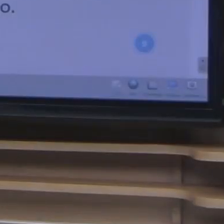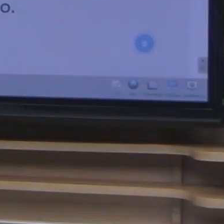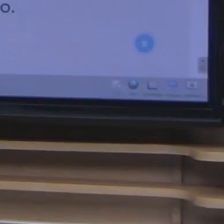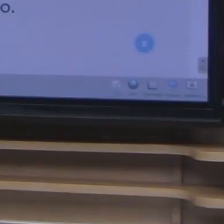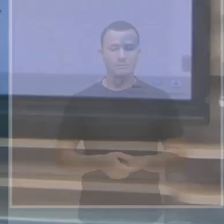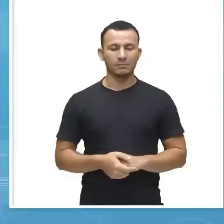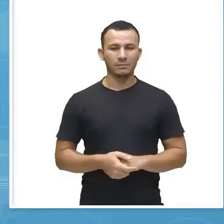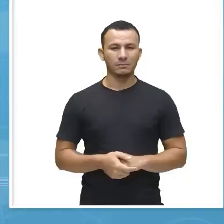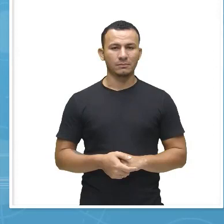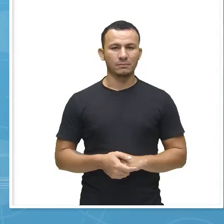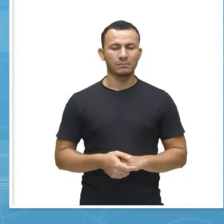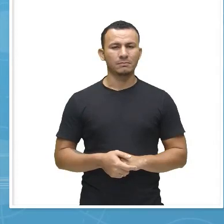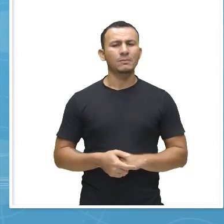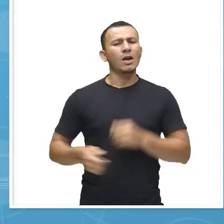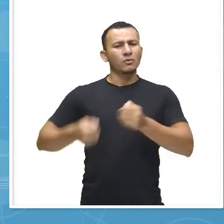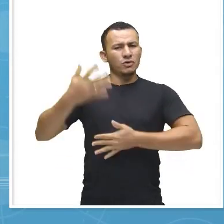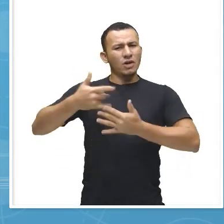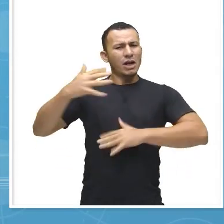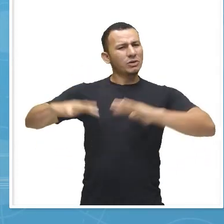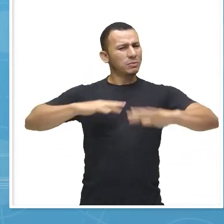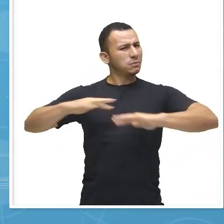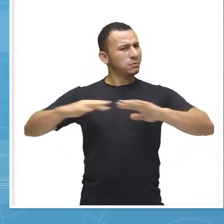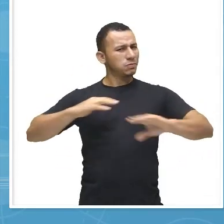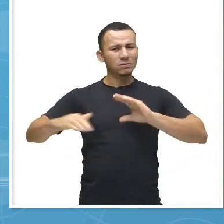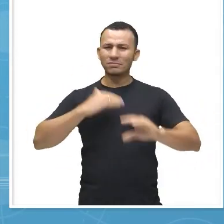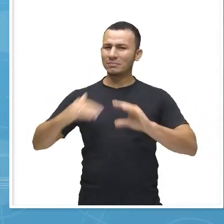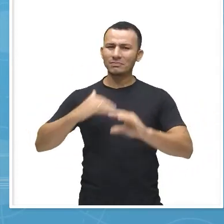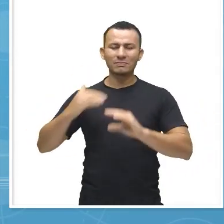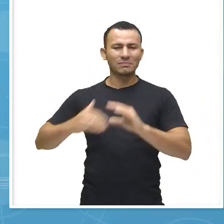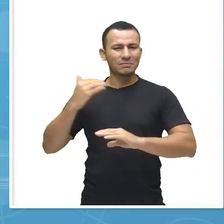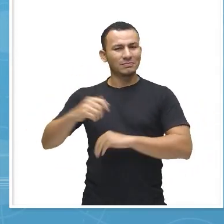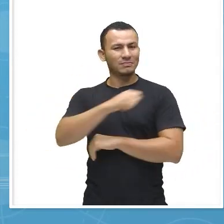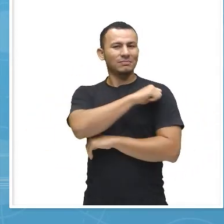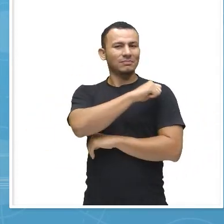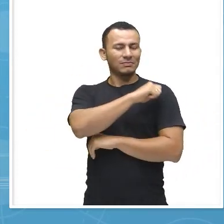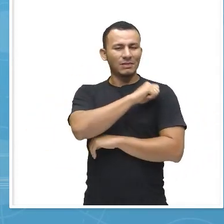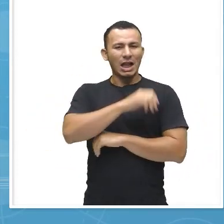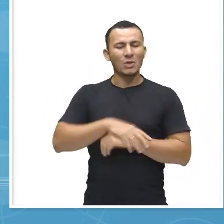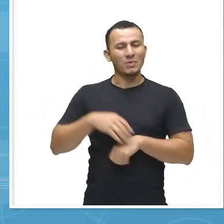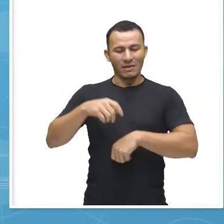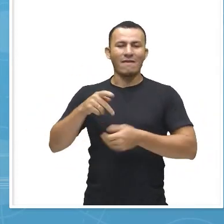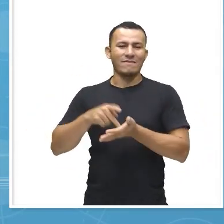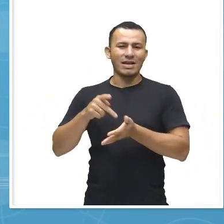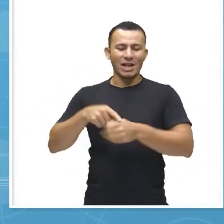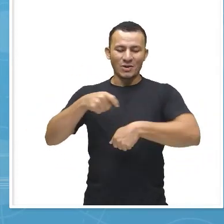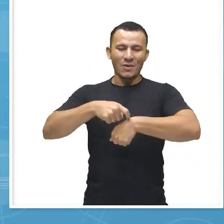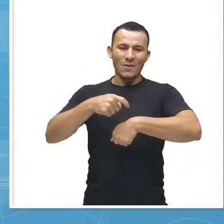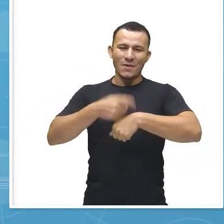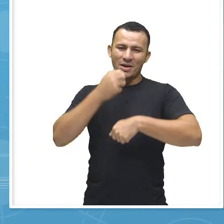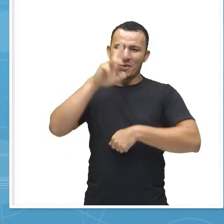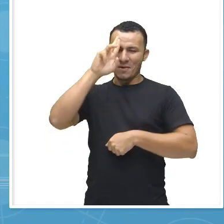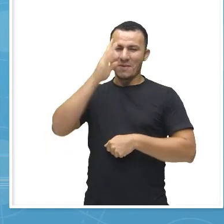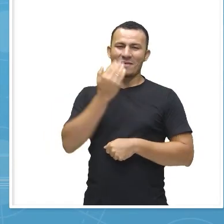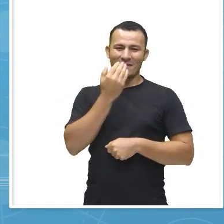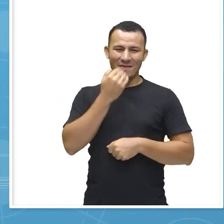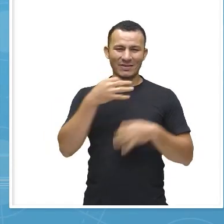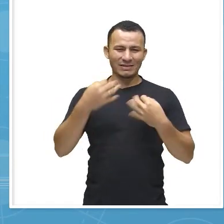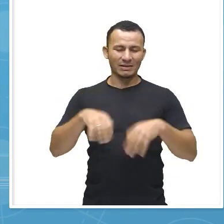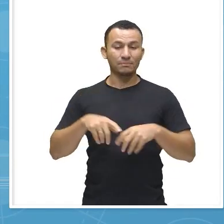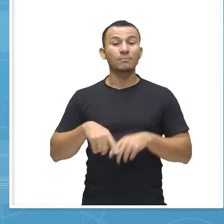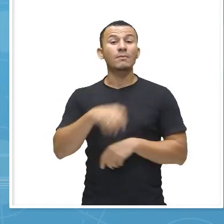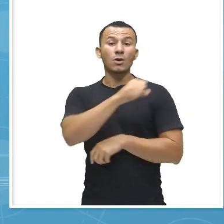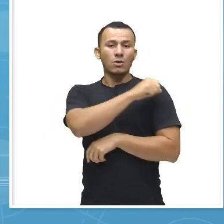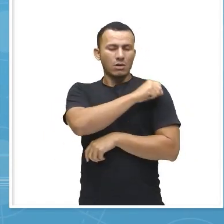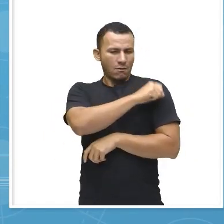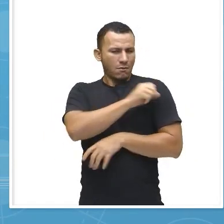chat está movimentado, né? Eu sei que realmente vai começar o horário da fome, mas a do 8º ano encerra aqui. Depois